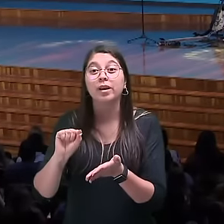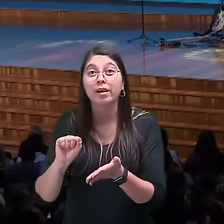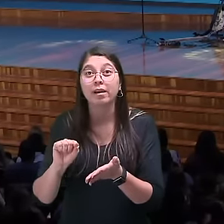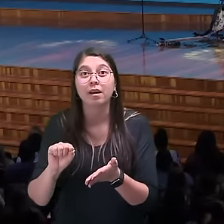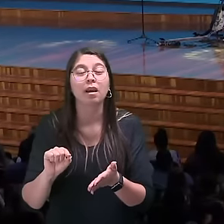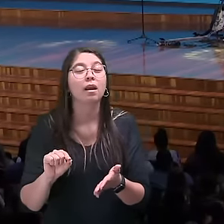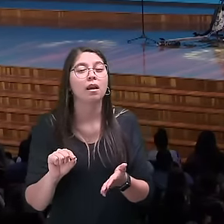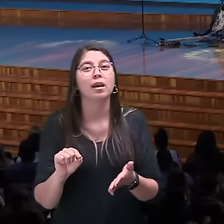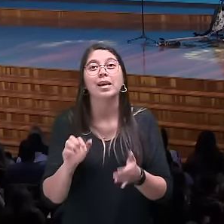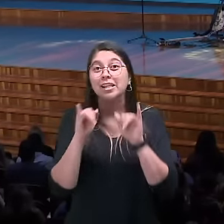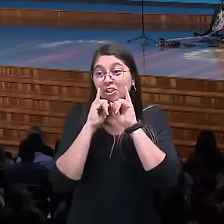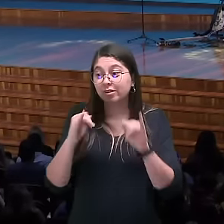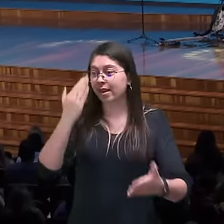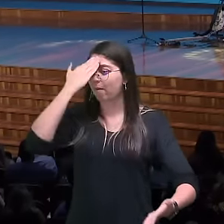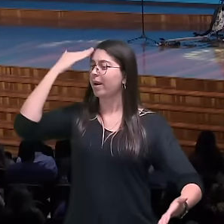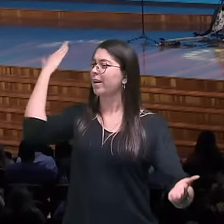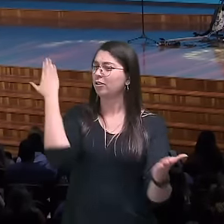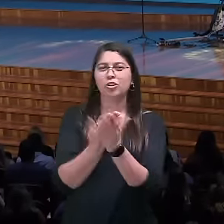você.